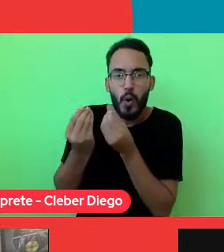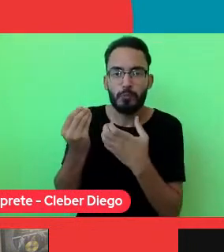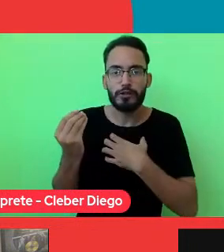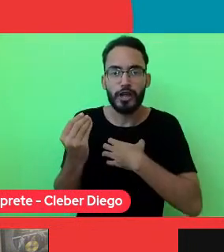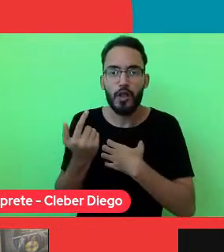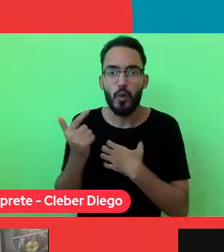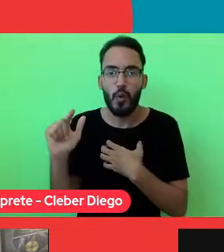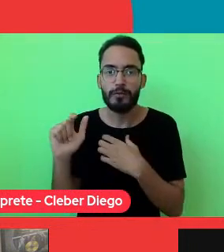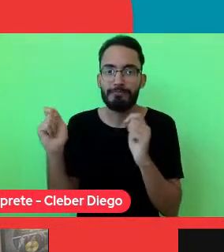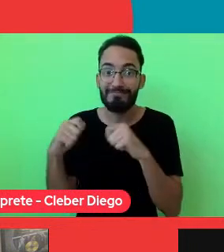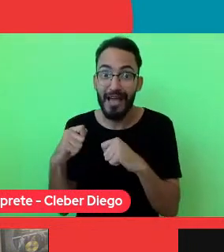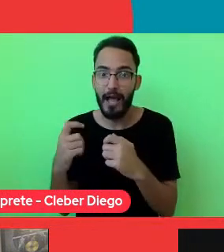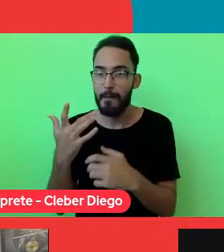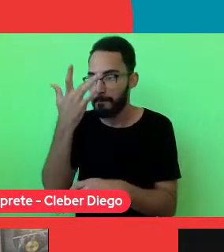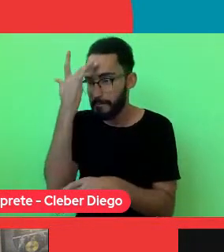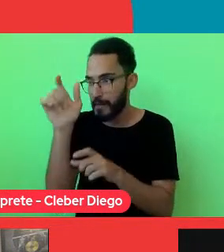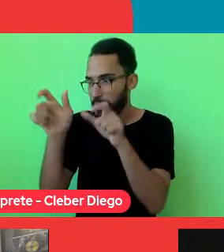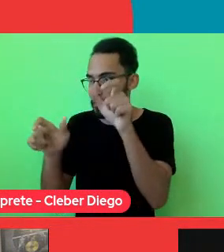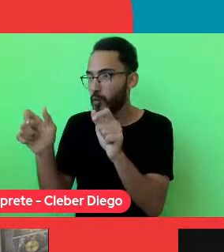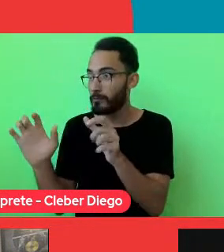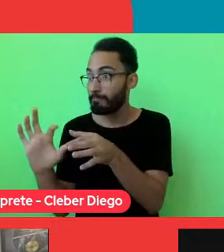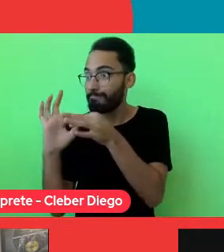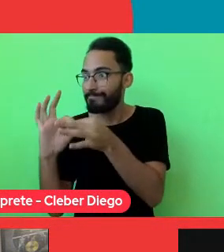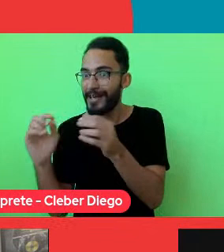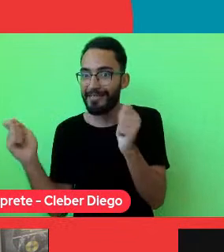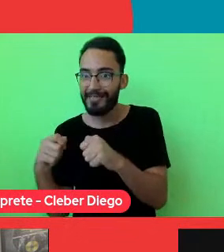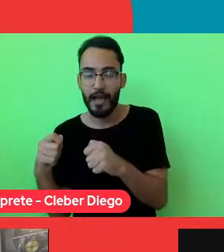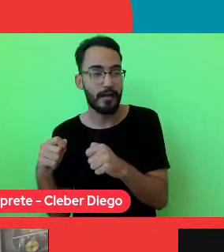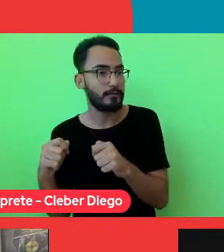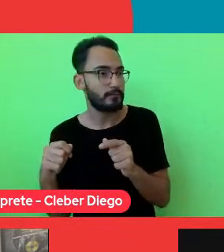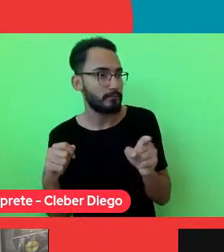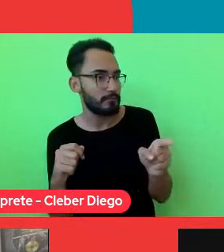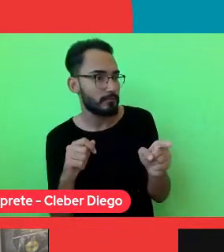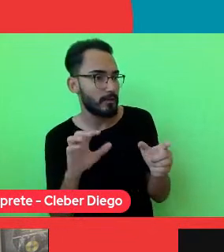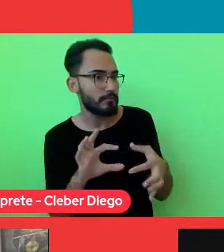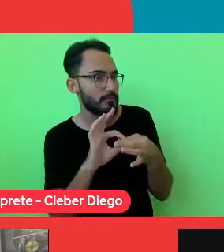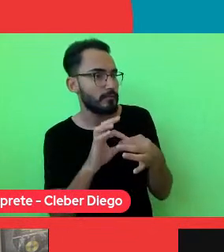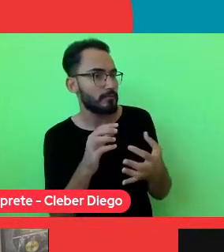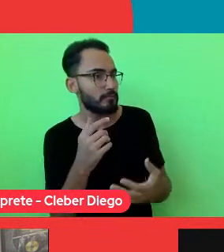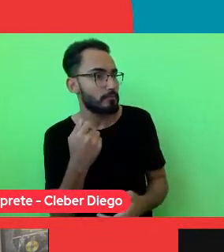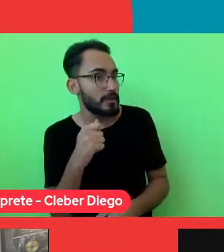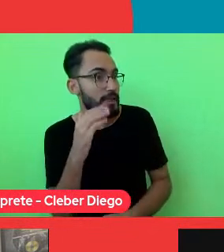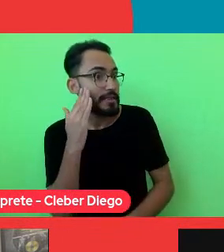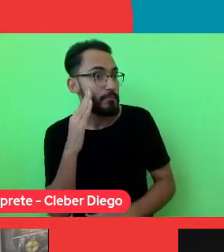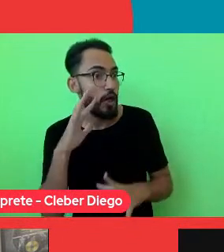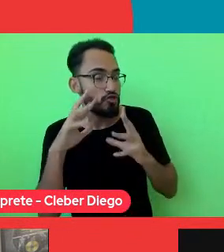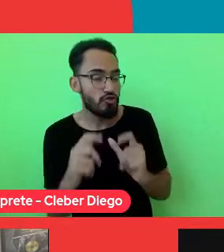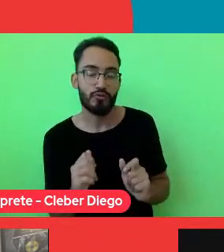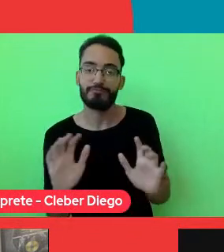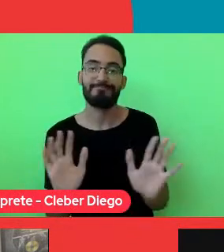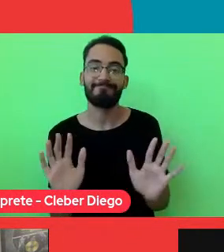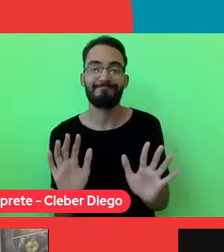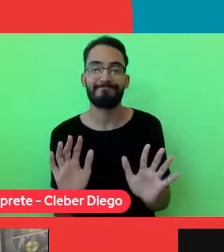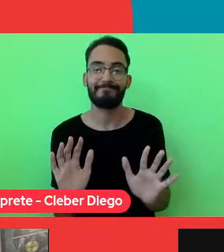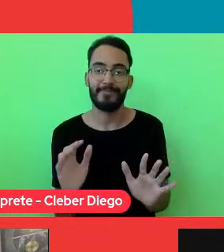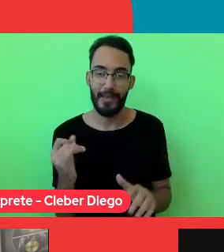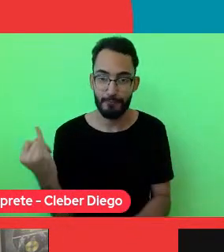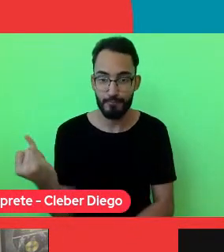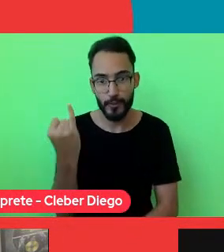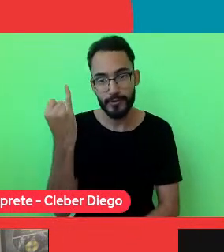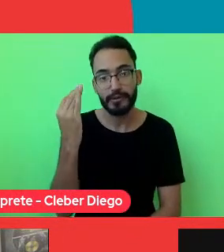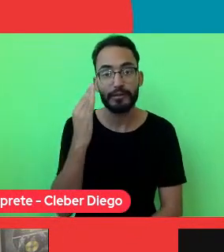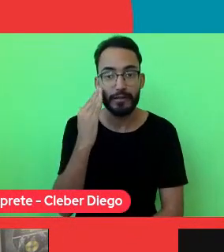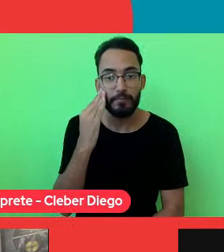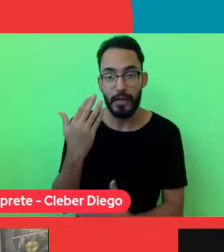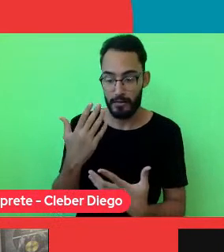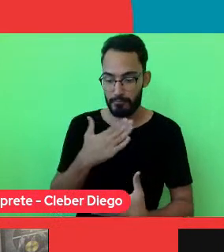que existem pessoas que você pode contar e que não é necessário você sempre saber tudo, né? Então, é super importante você